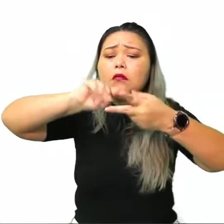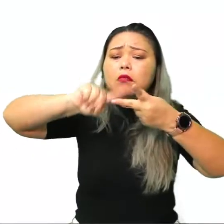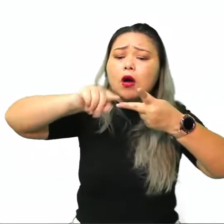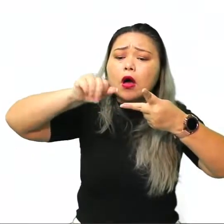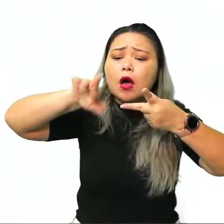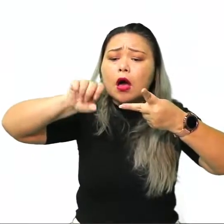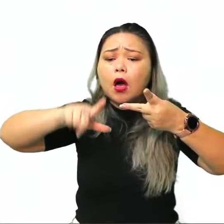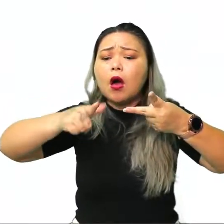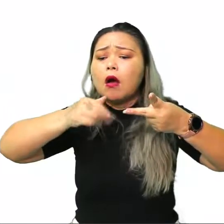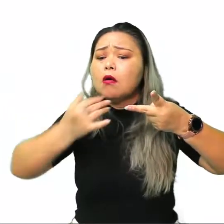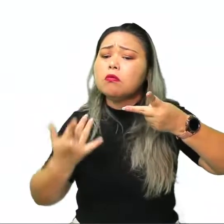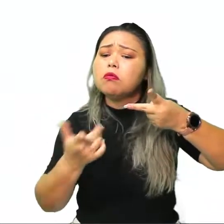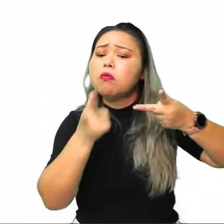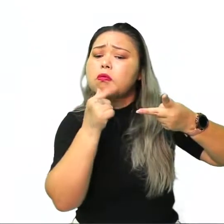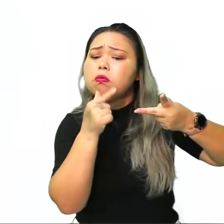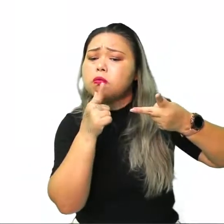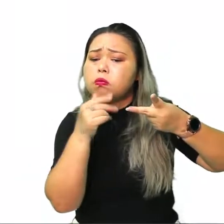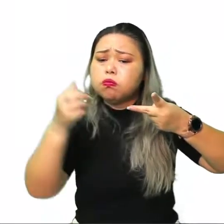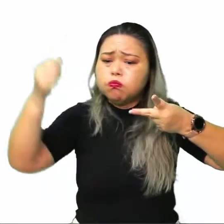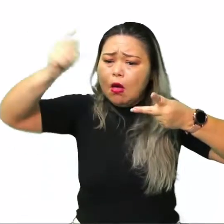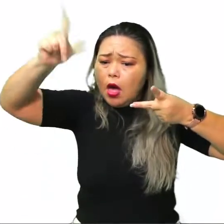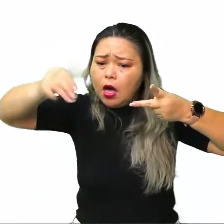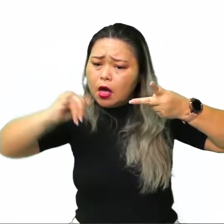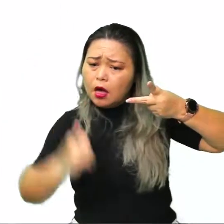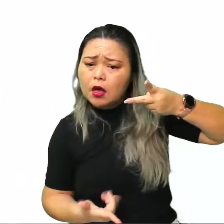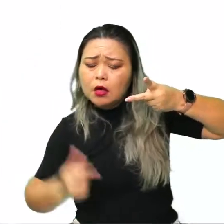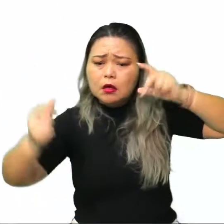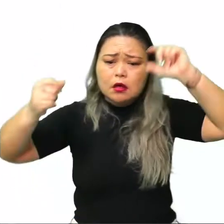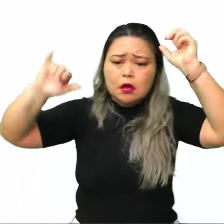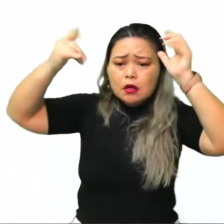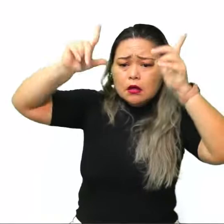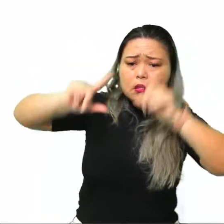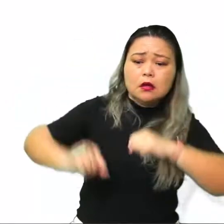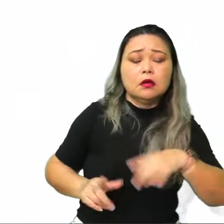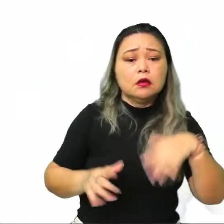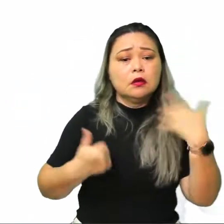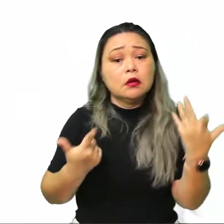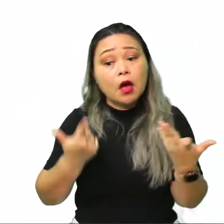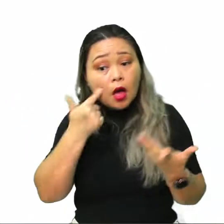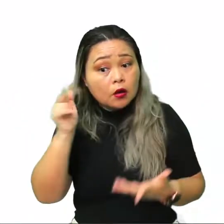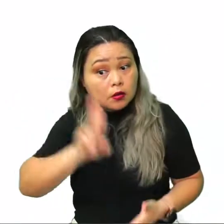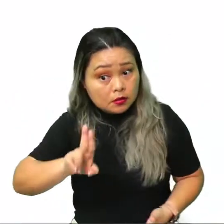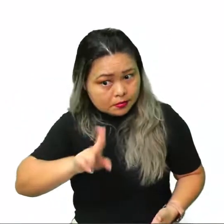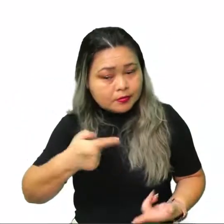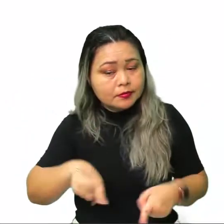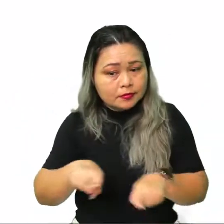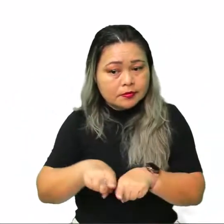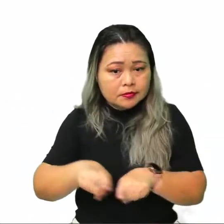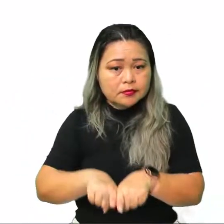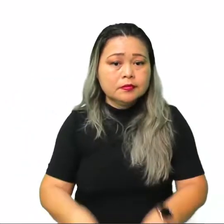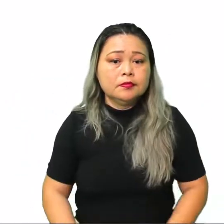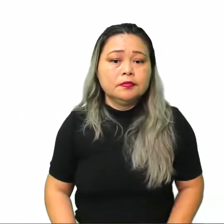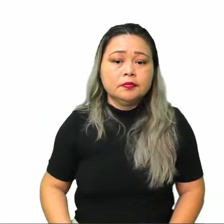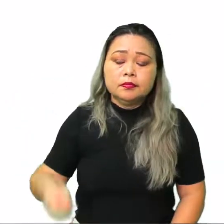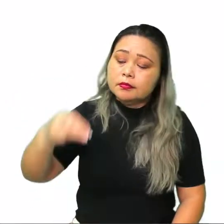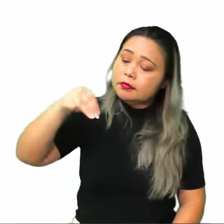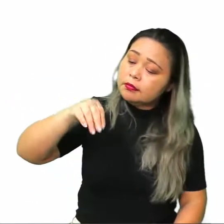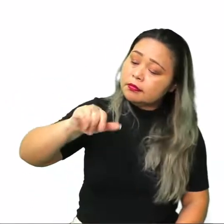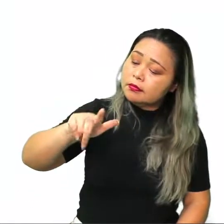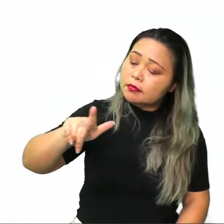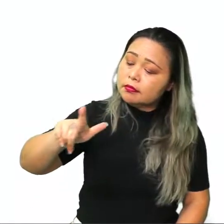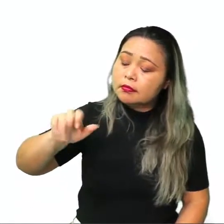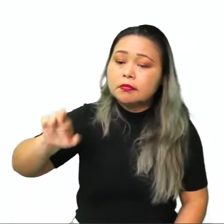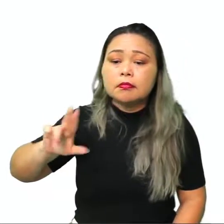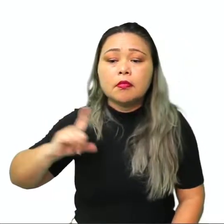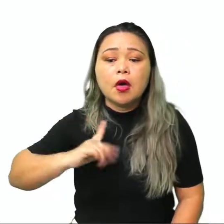os vapores de água, as descargas elétricas incidindo. Foi o que ele utilizou também, né, o Miller.